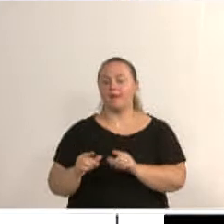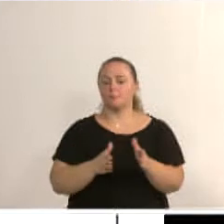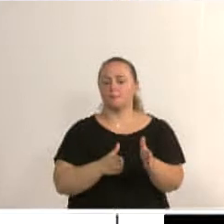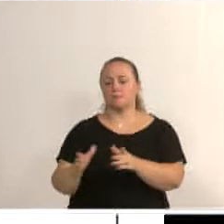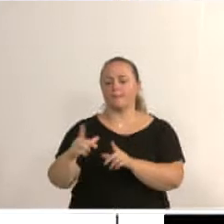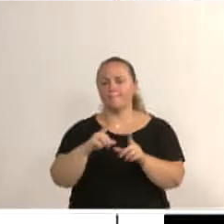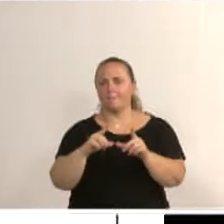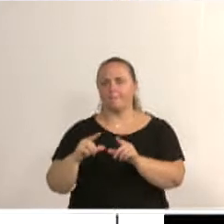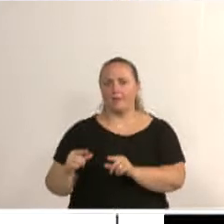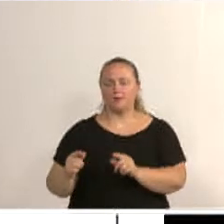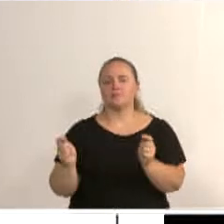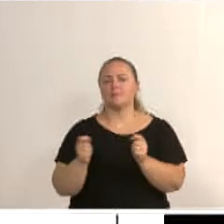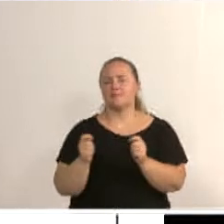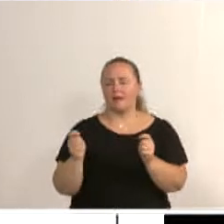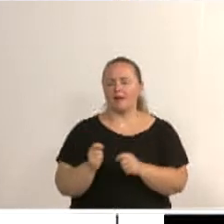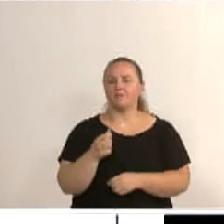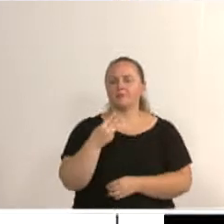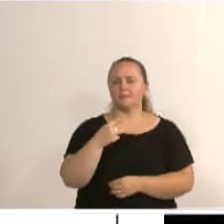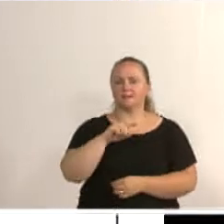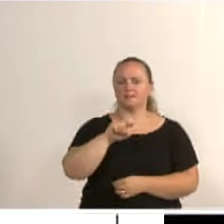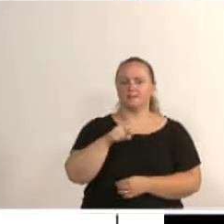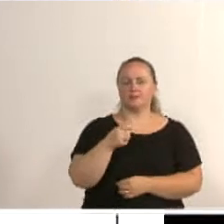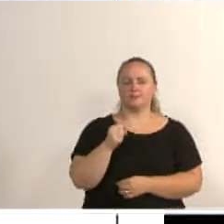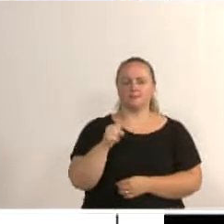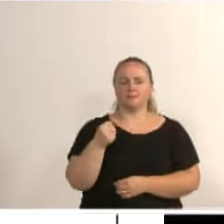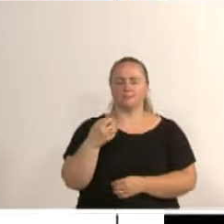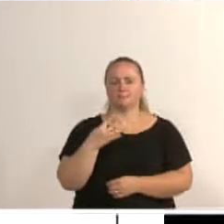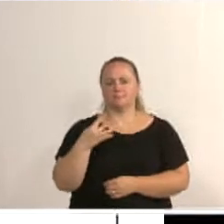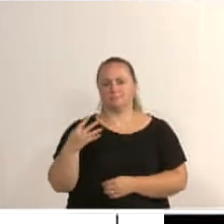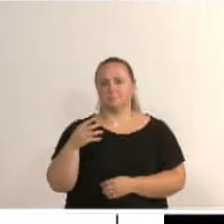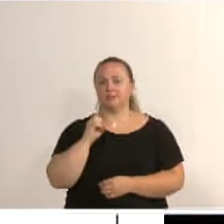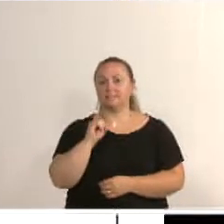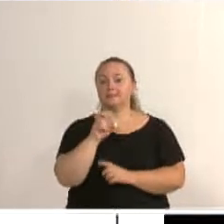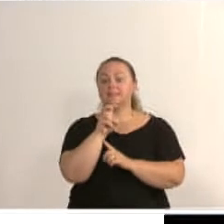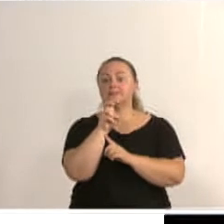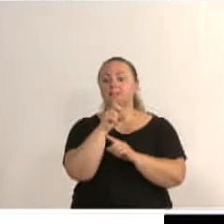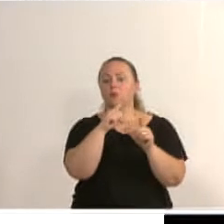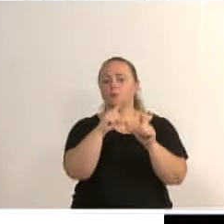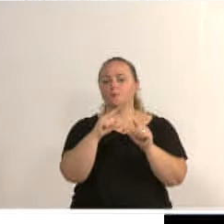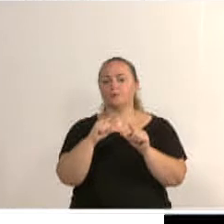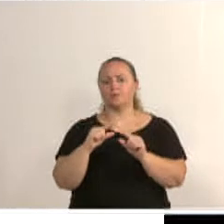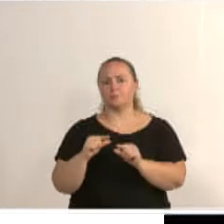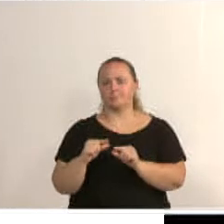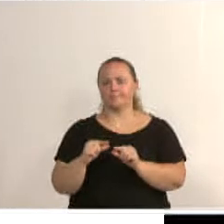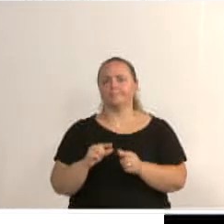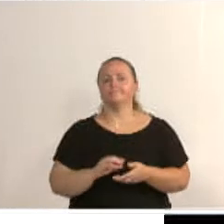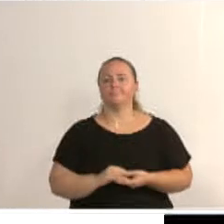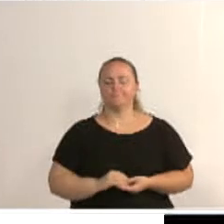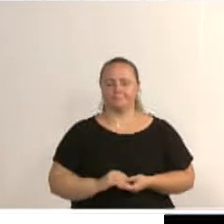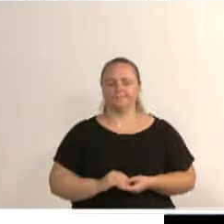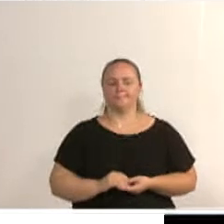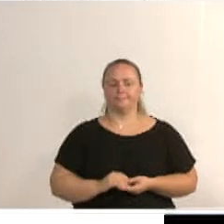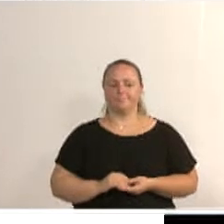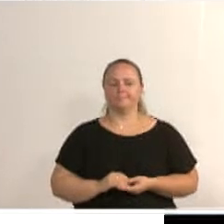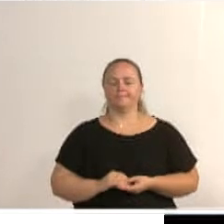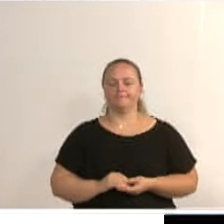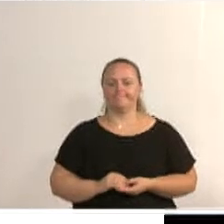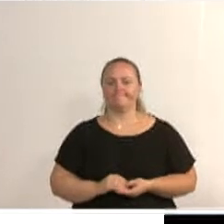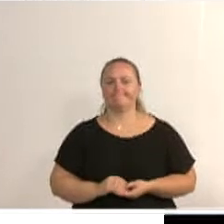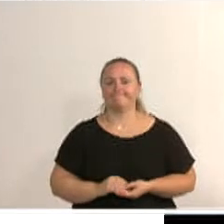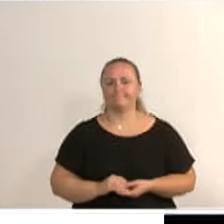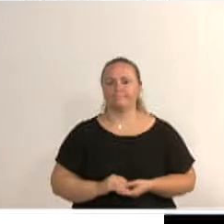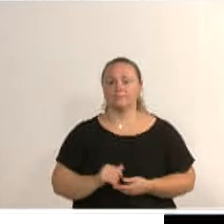iniciado em 3,84. Só se a gente pensasse nessas 5 reduções. Quando a gente fala, por exemplo, na redução de